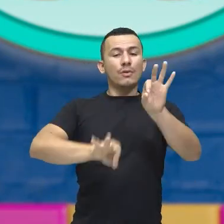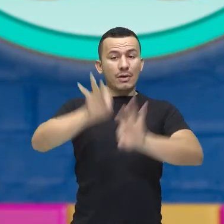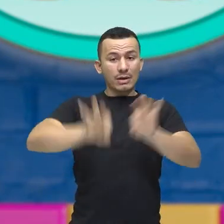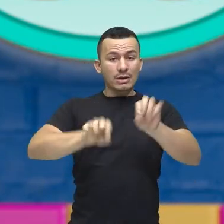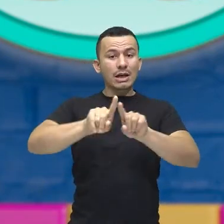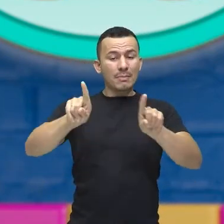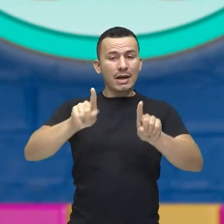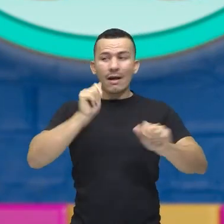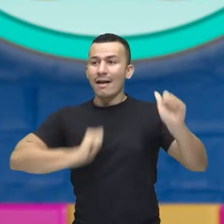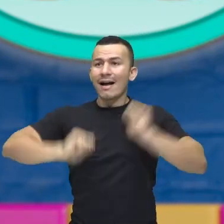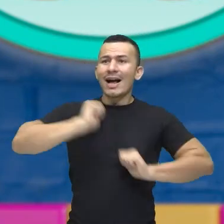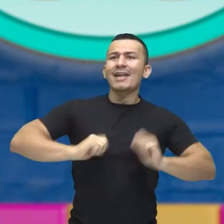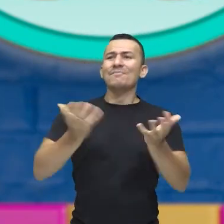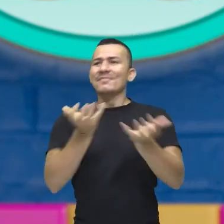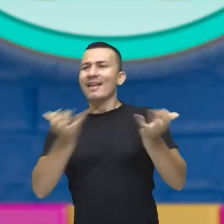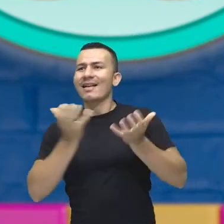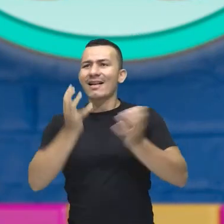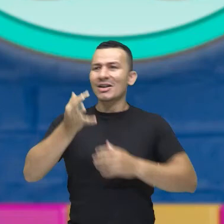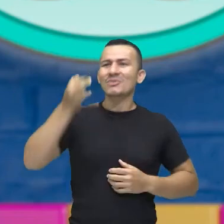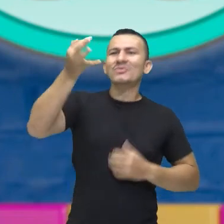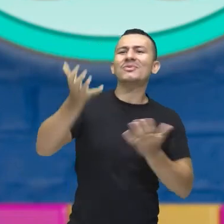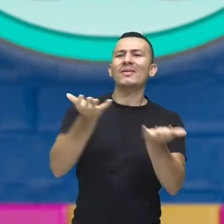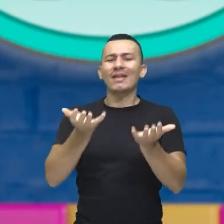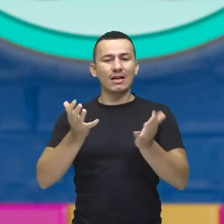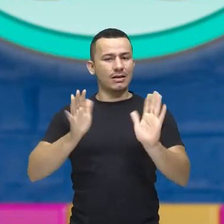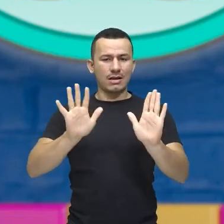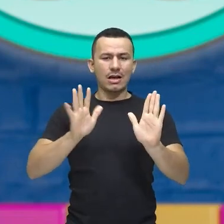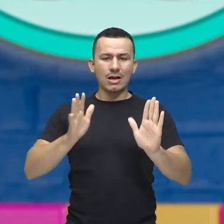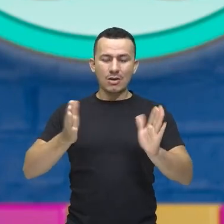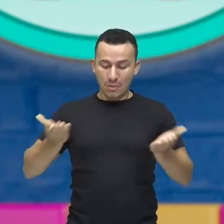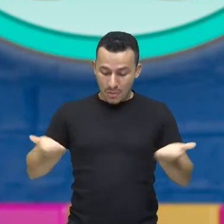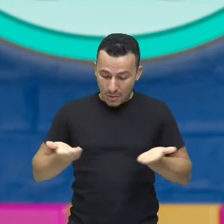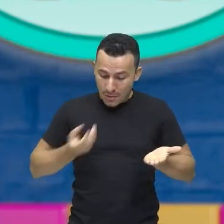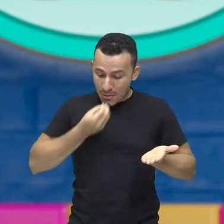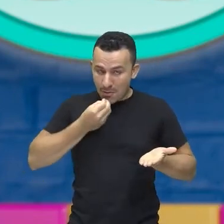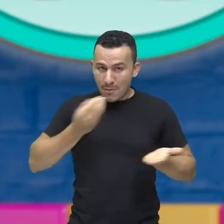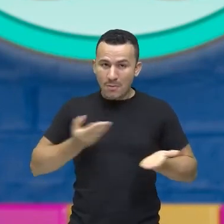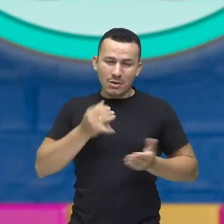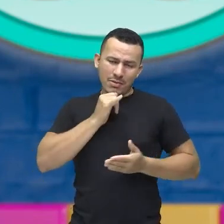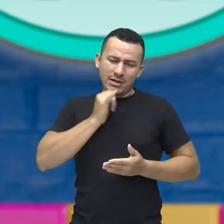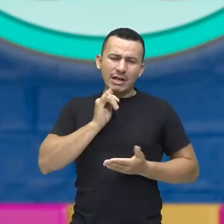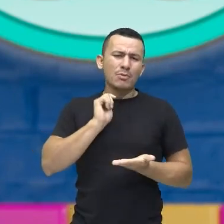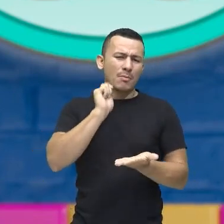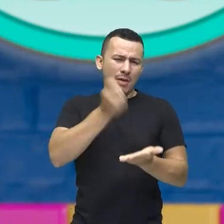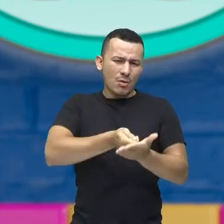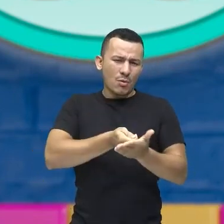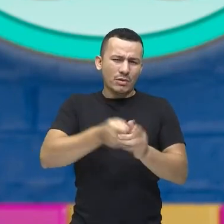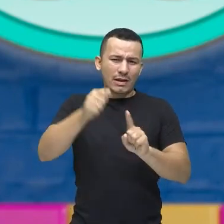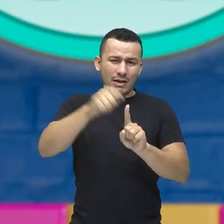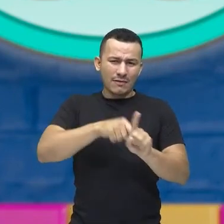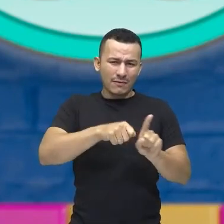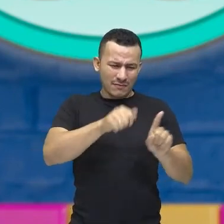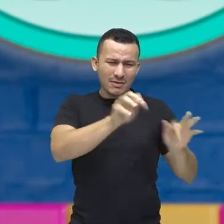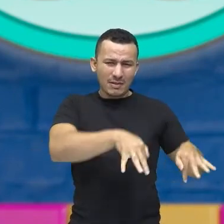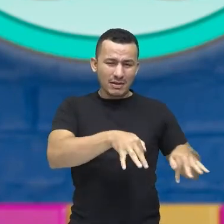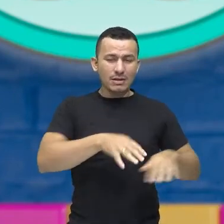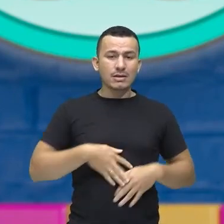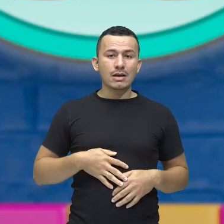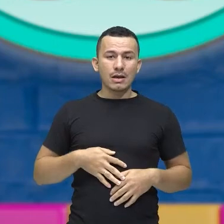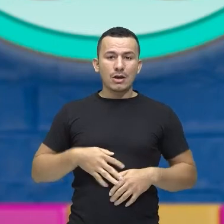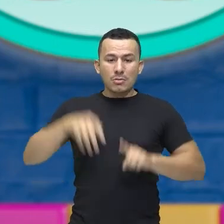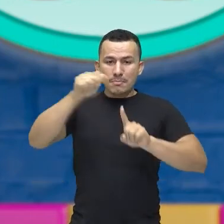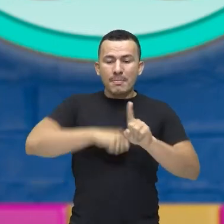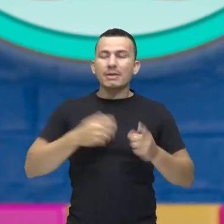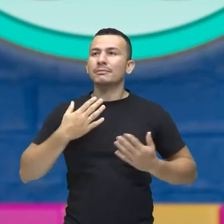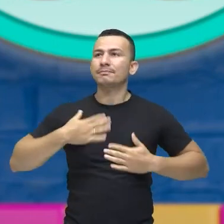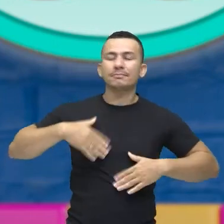traga ansiedade a nível de eu não conseguir viver esse presente. Então, eu tenho uma conta para pagar final do mês. E aí eu passo o mês inteiro, meu